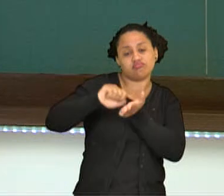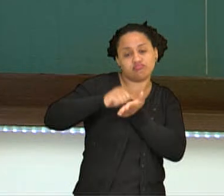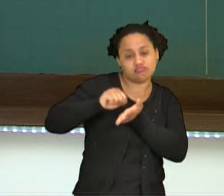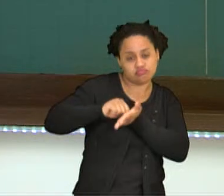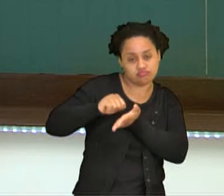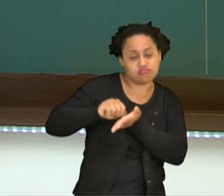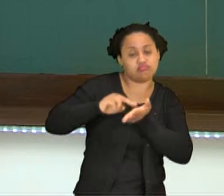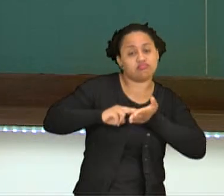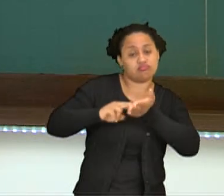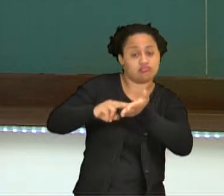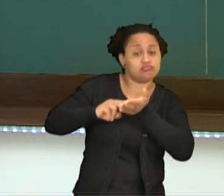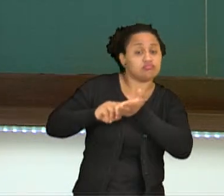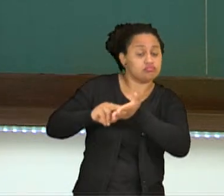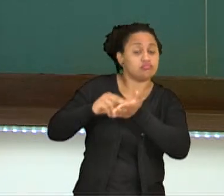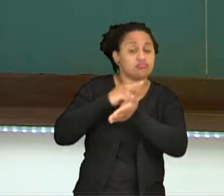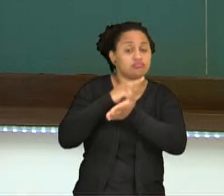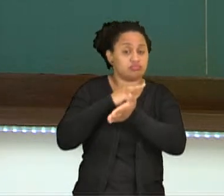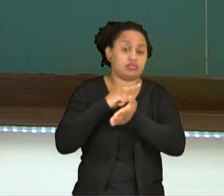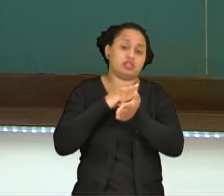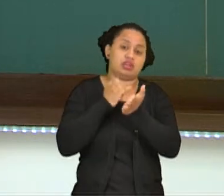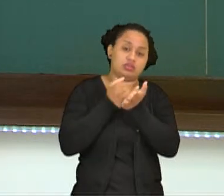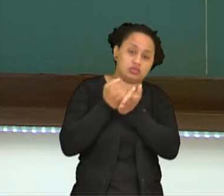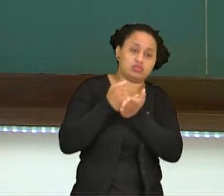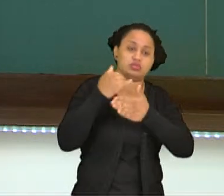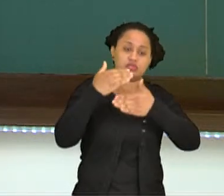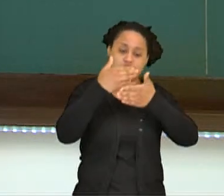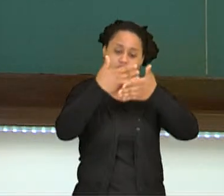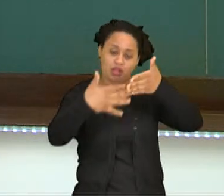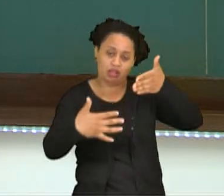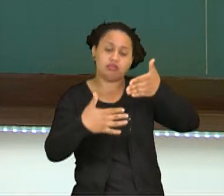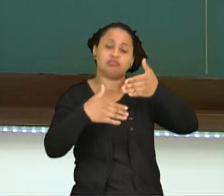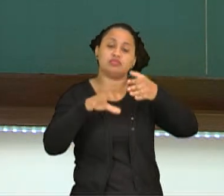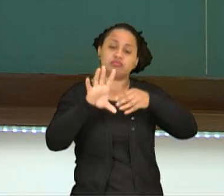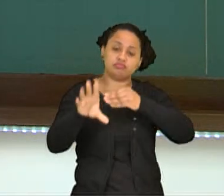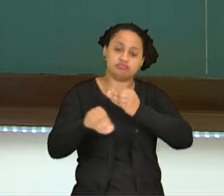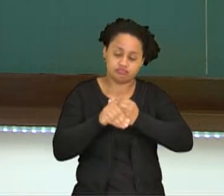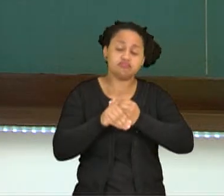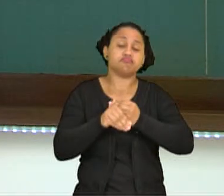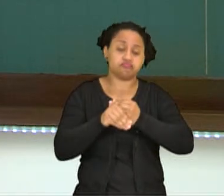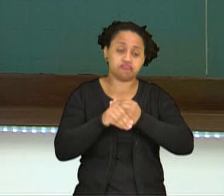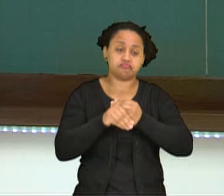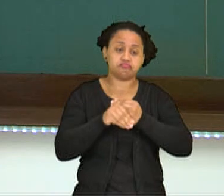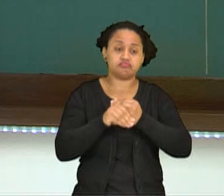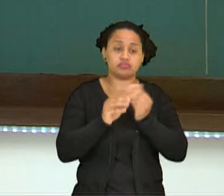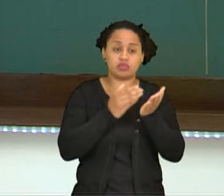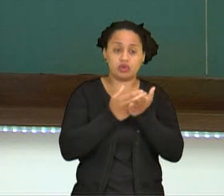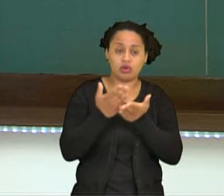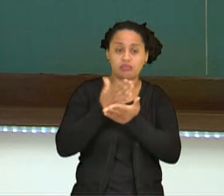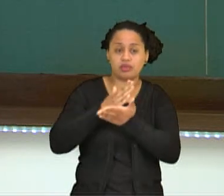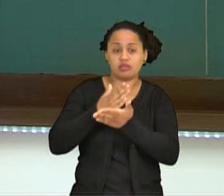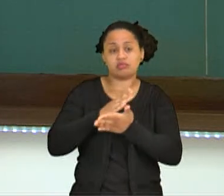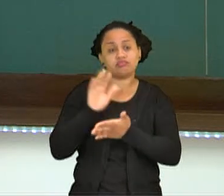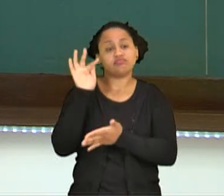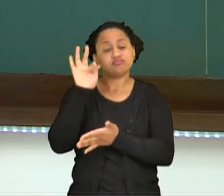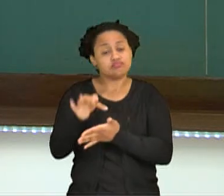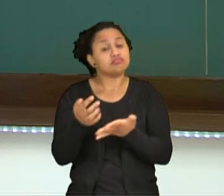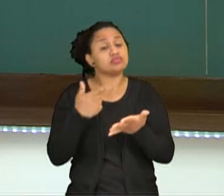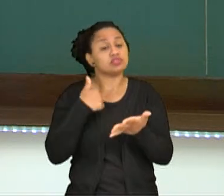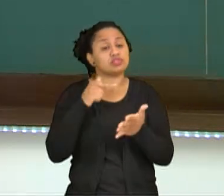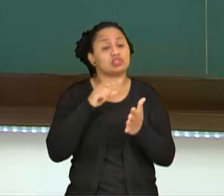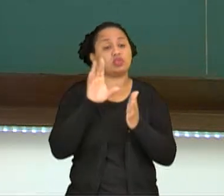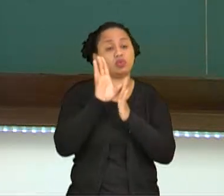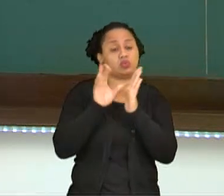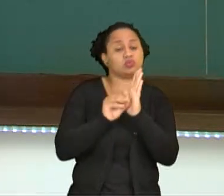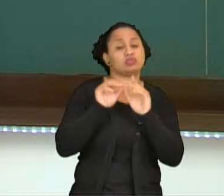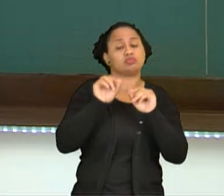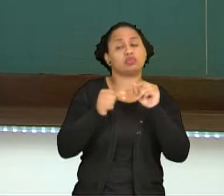da carta, conta com introdução, desenvolvimento e conclusão, início, meio e fim. Então aqui a gente já tem o conteúdo que a pessoa